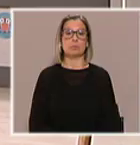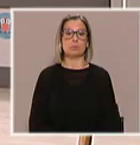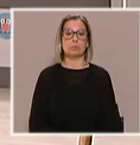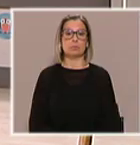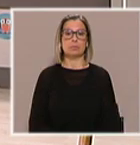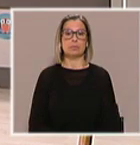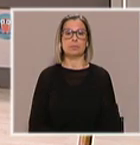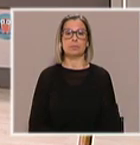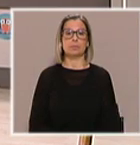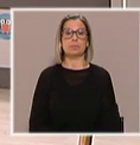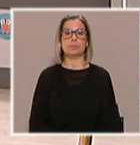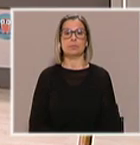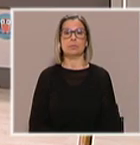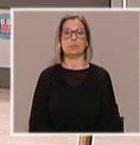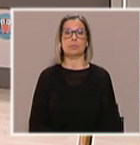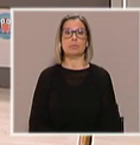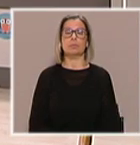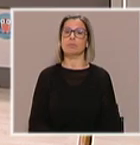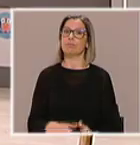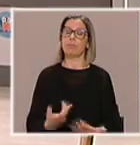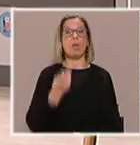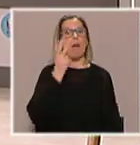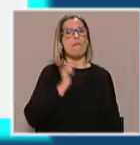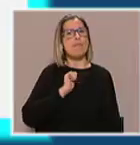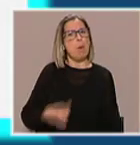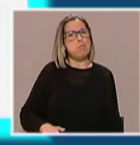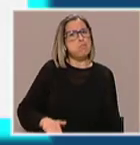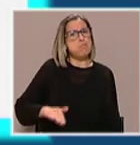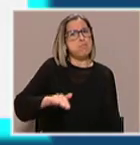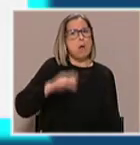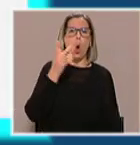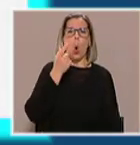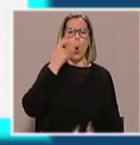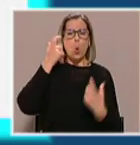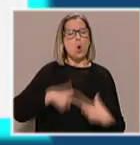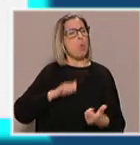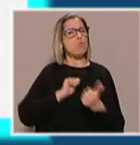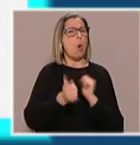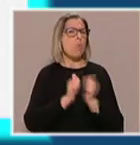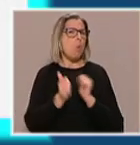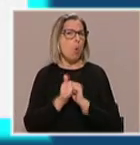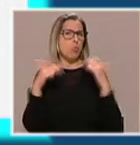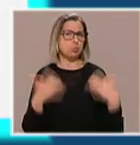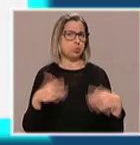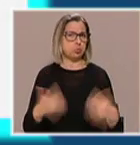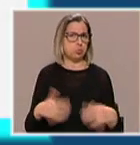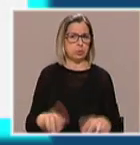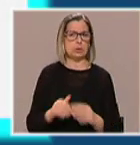então visualizar. Ao longo da nossa vida, o nosso corpo sofre uma série de metamorfoses